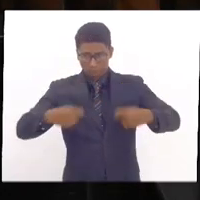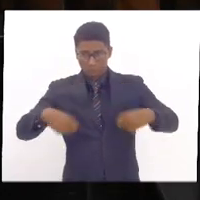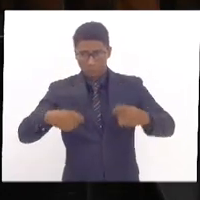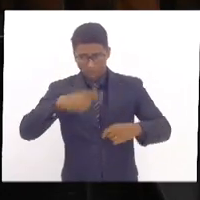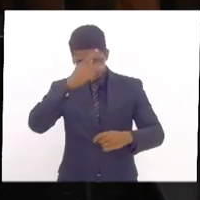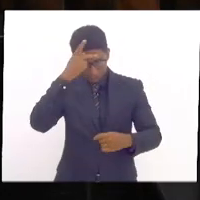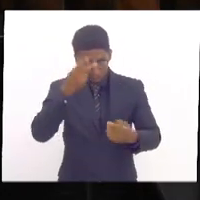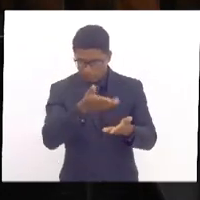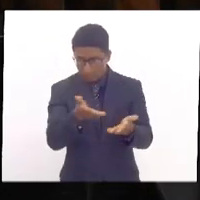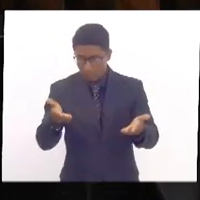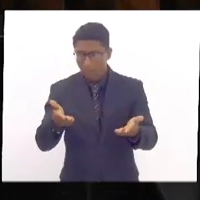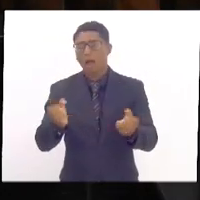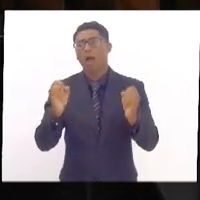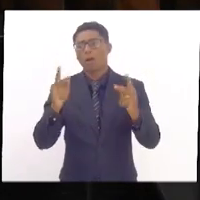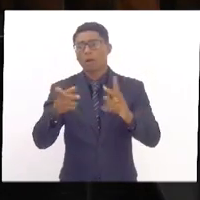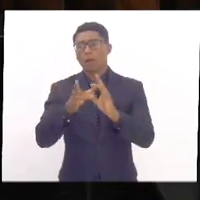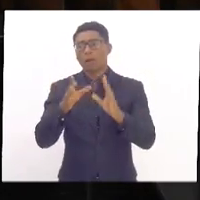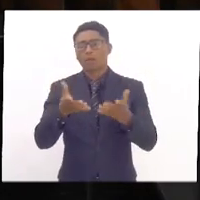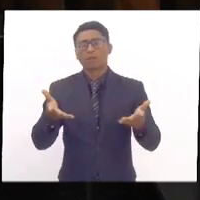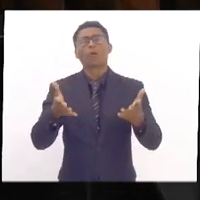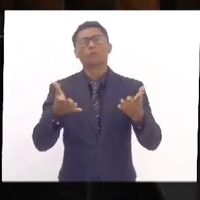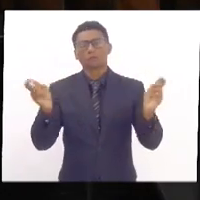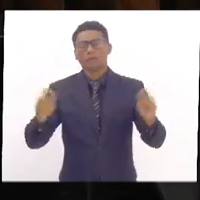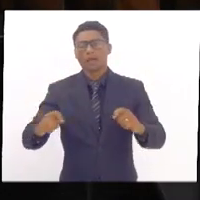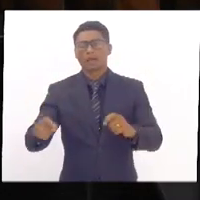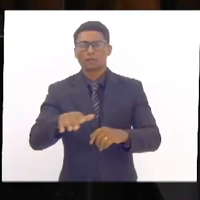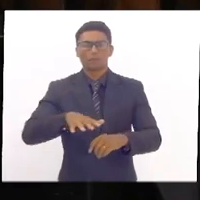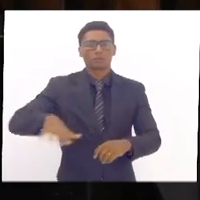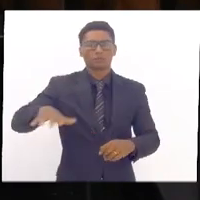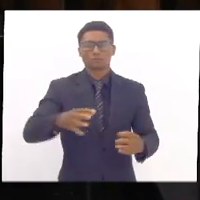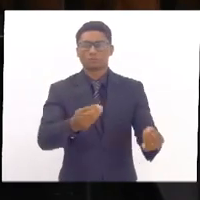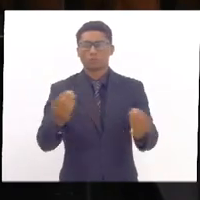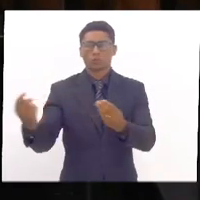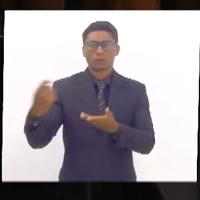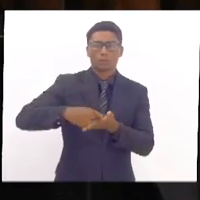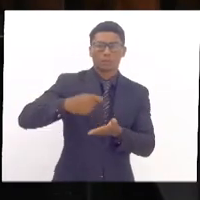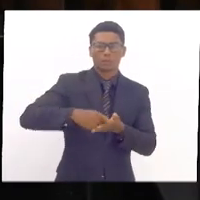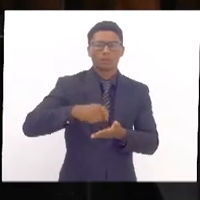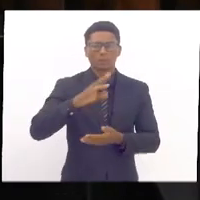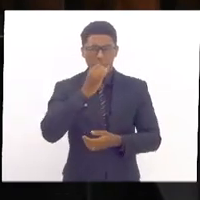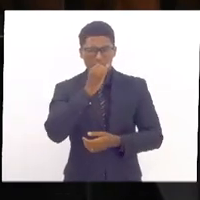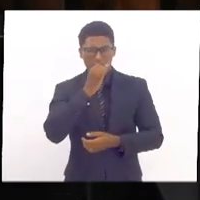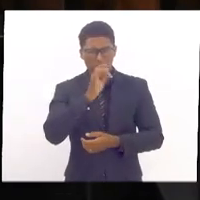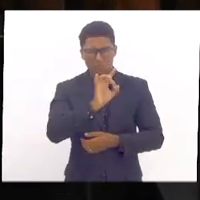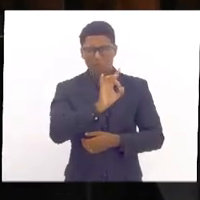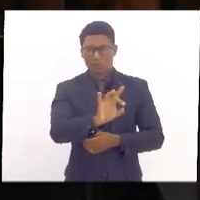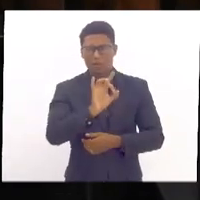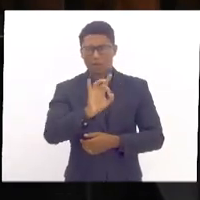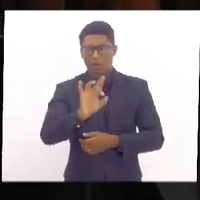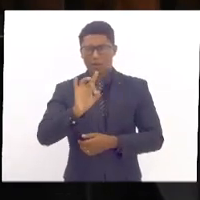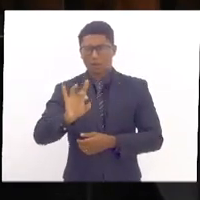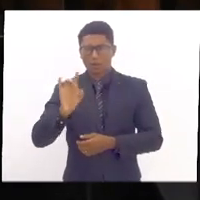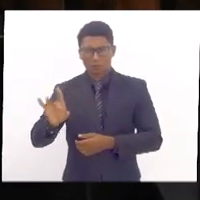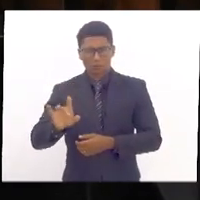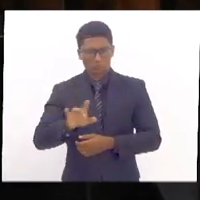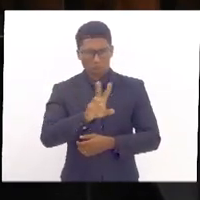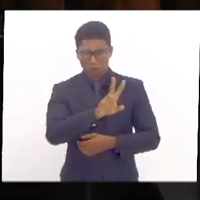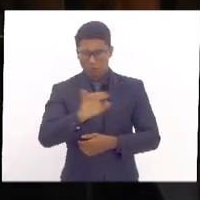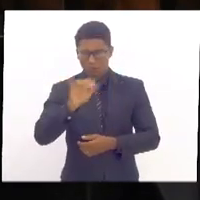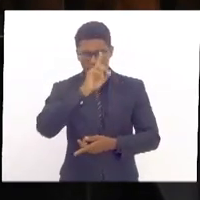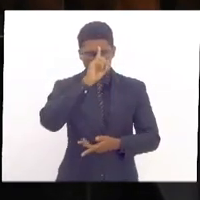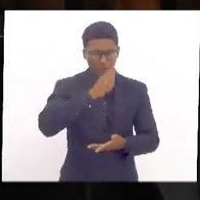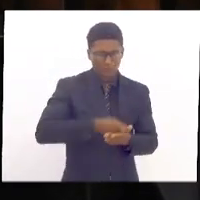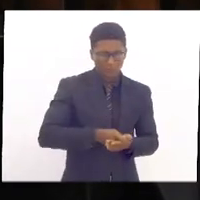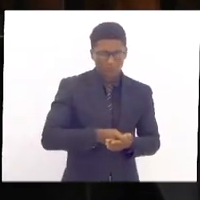massa. Agora, se cada um vai querer optar ou não, porque vai ter que ter dinheiro ou não para